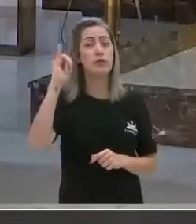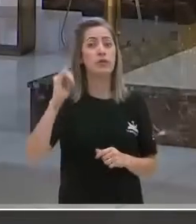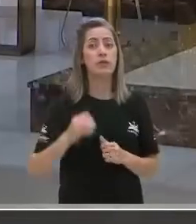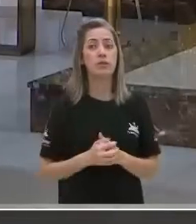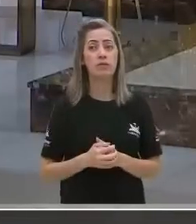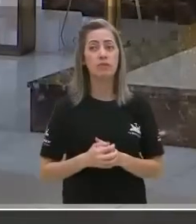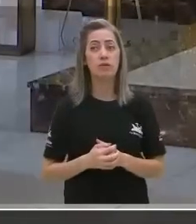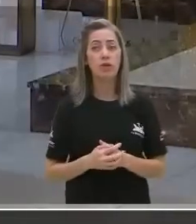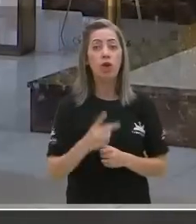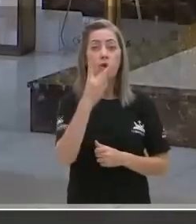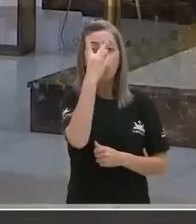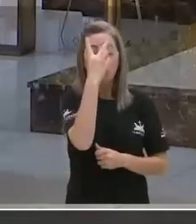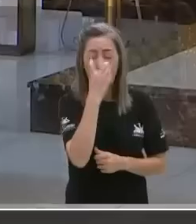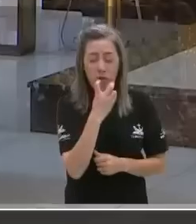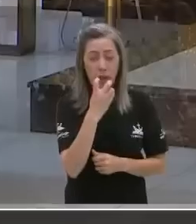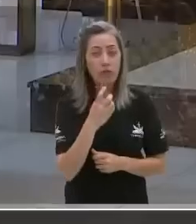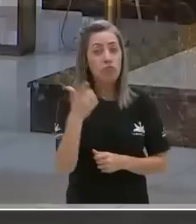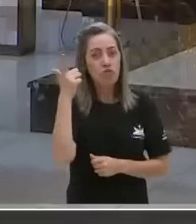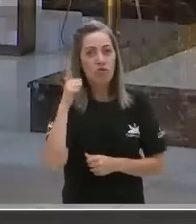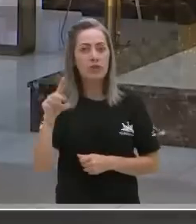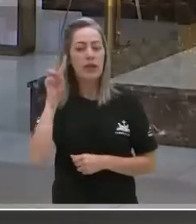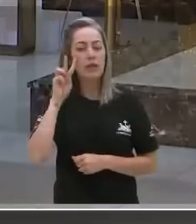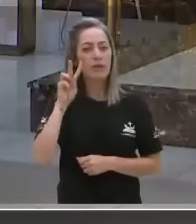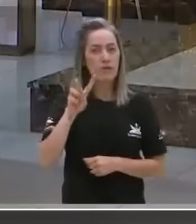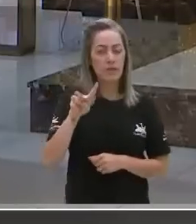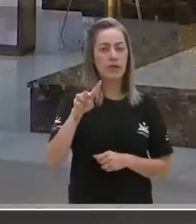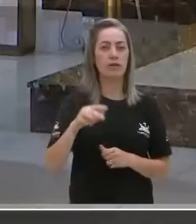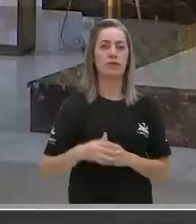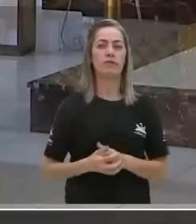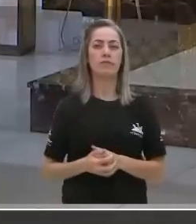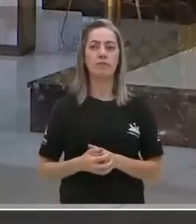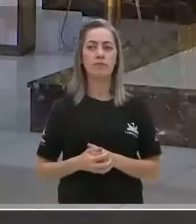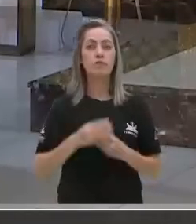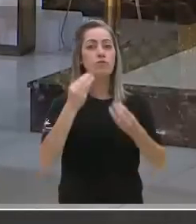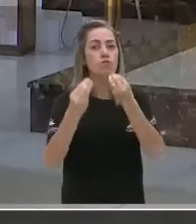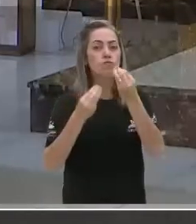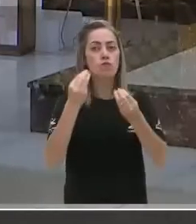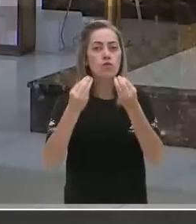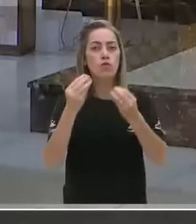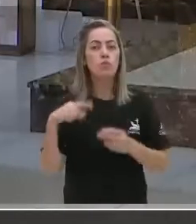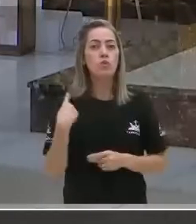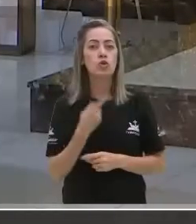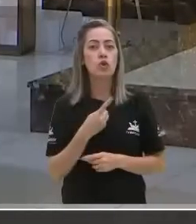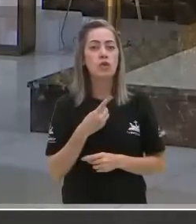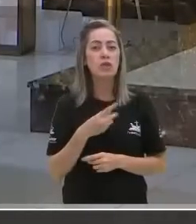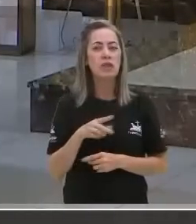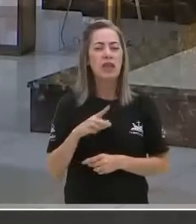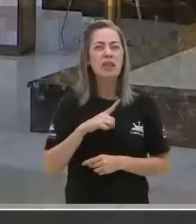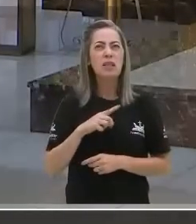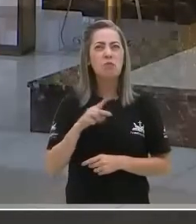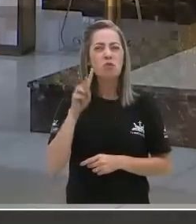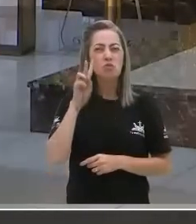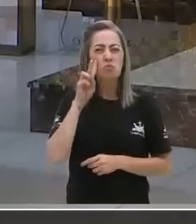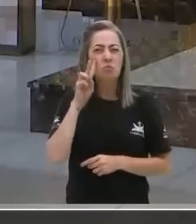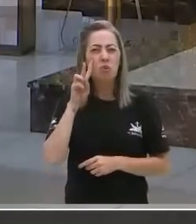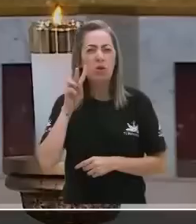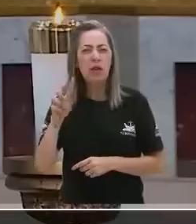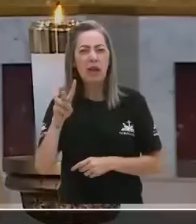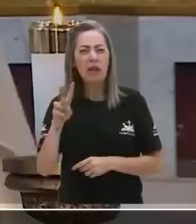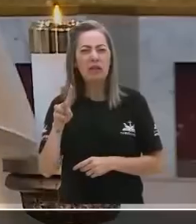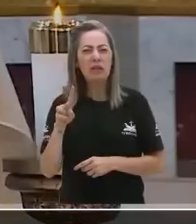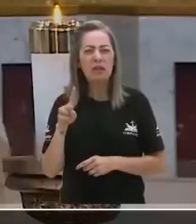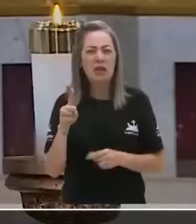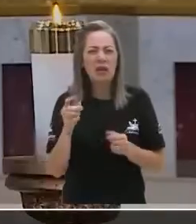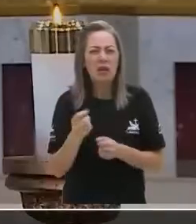Os cegos voltam a enxergar. Como nós temos um olhar míope em ver o outro, ver